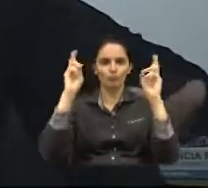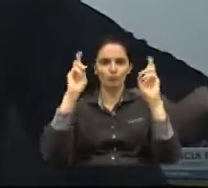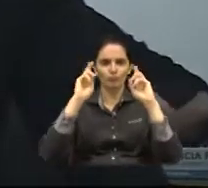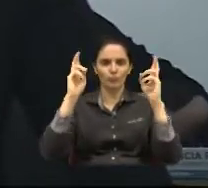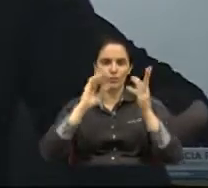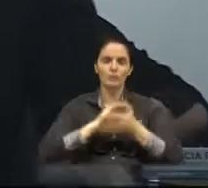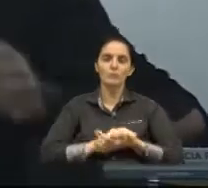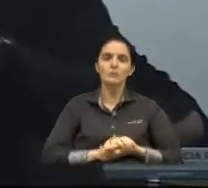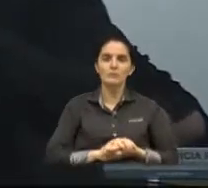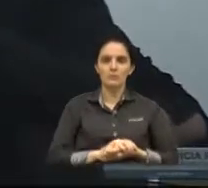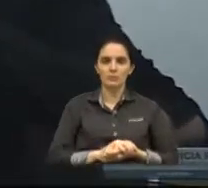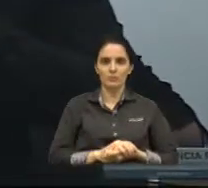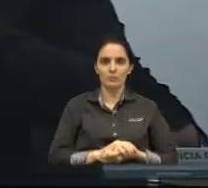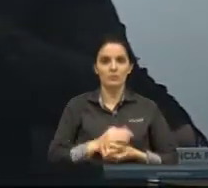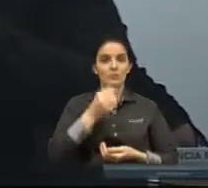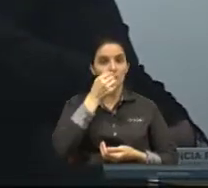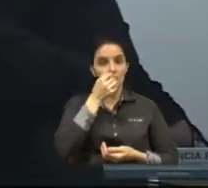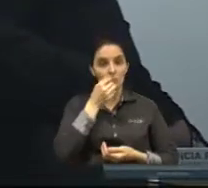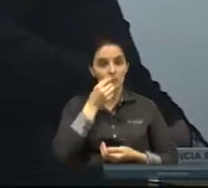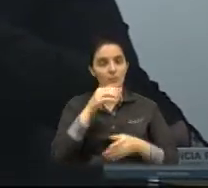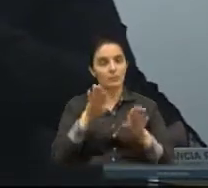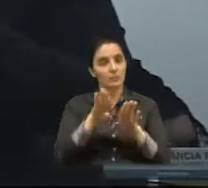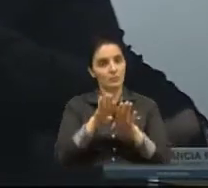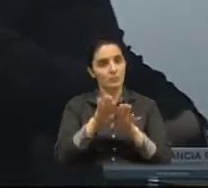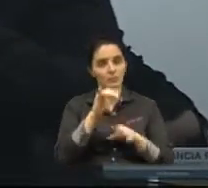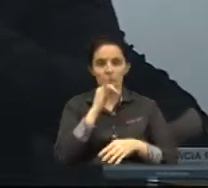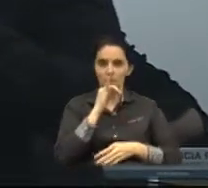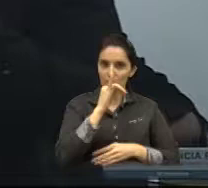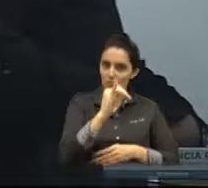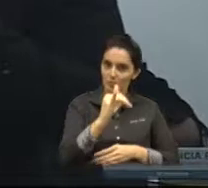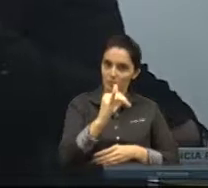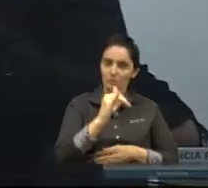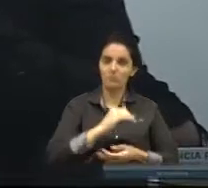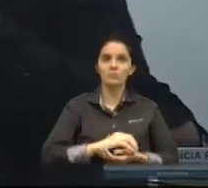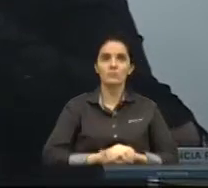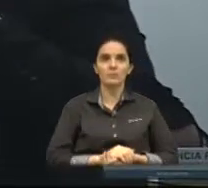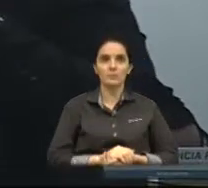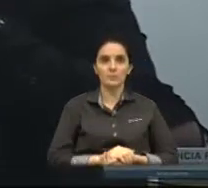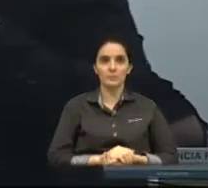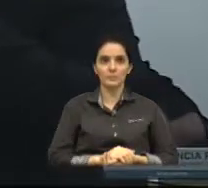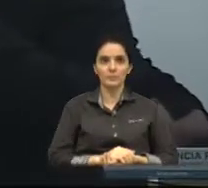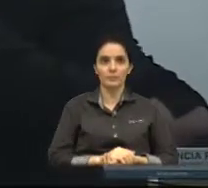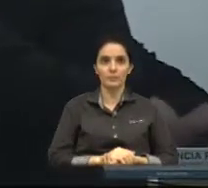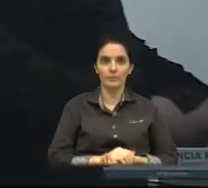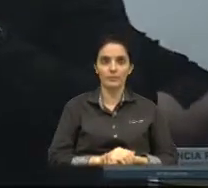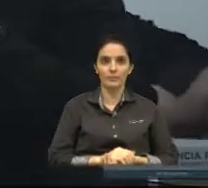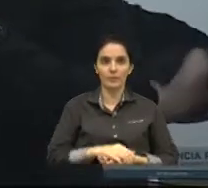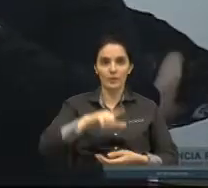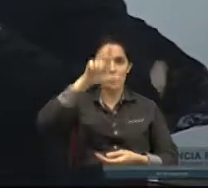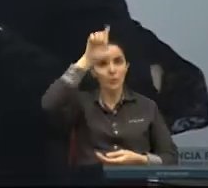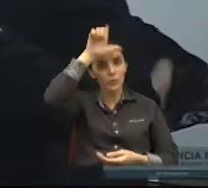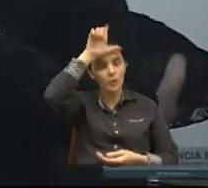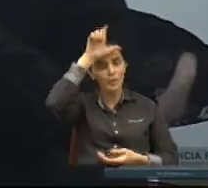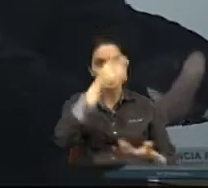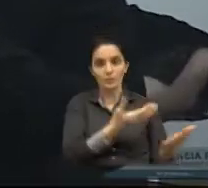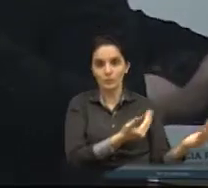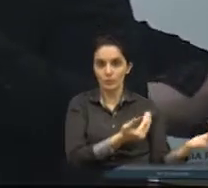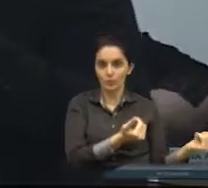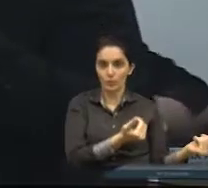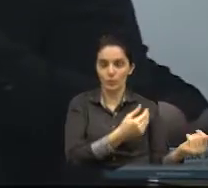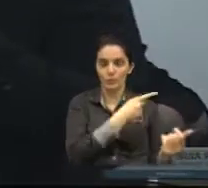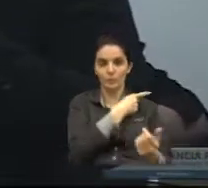eu quero deixar aqui também registrado o grande esforço do nosso líder de jovens, o pastor